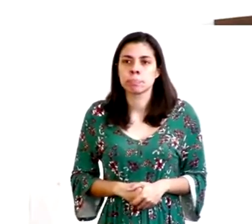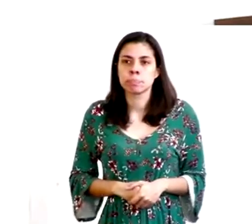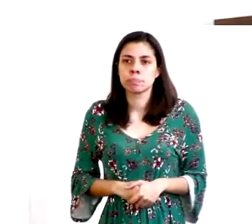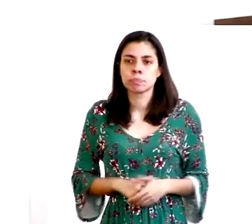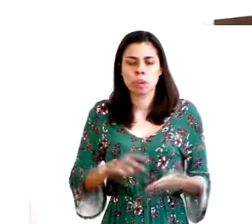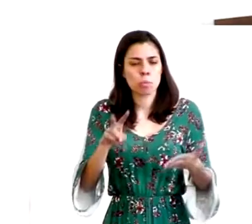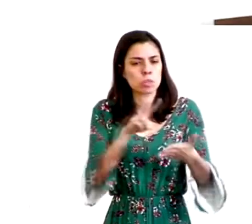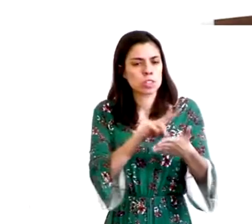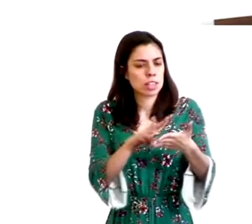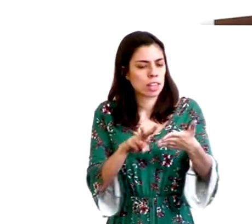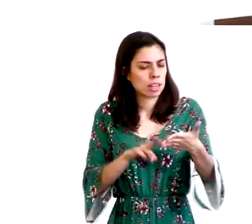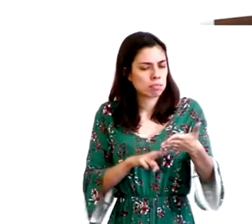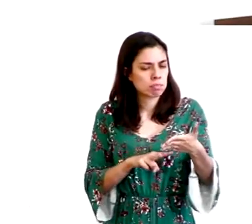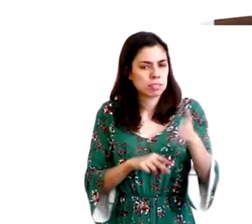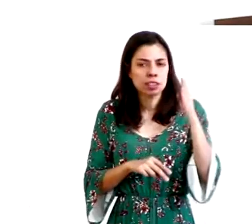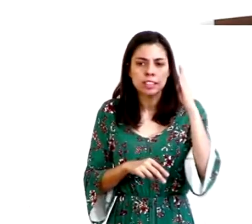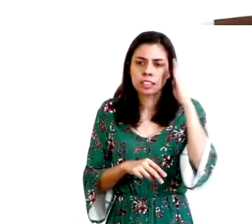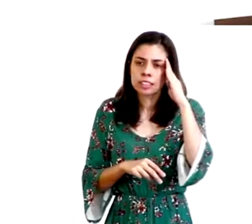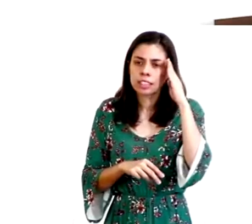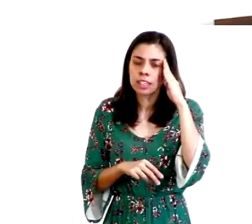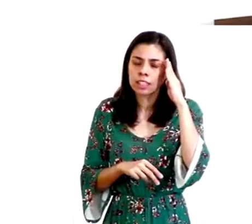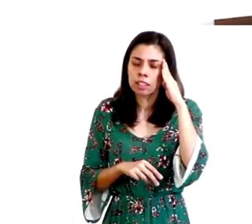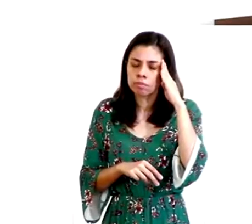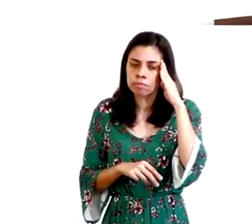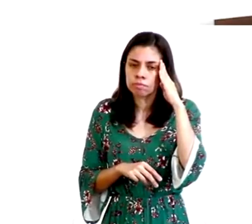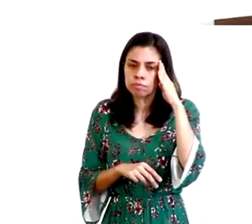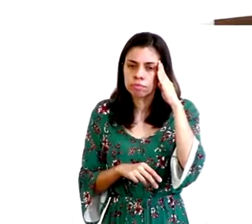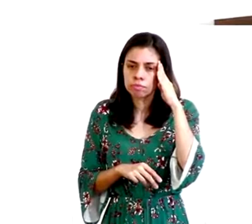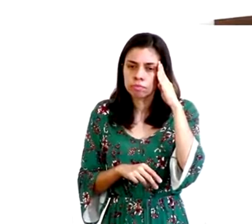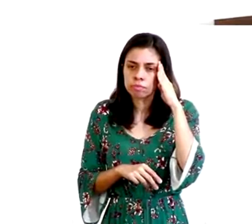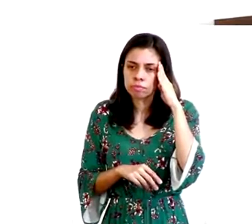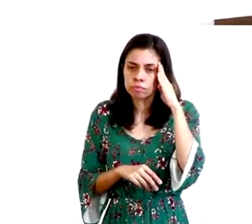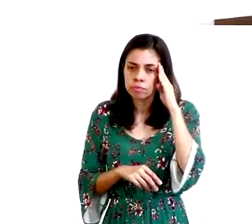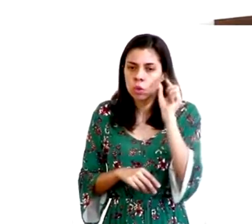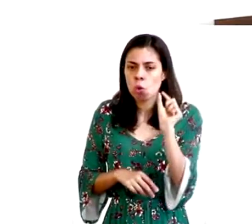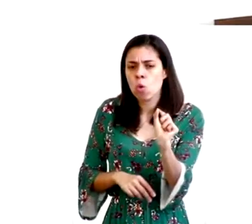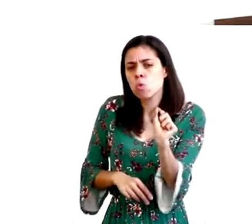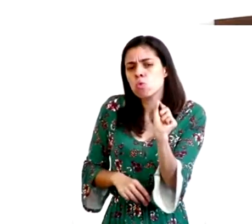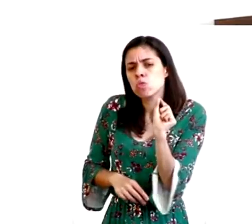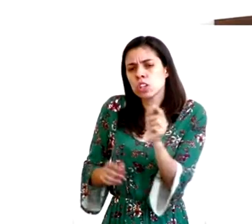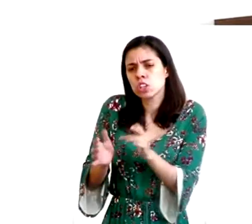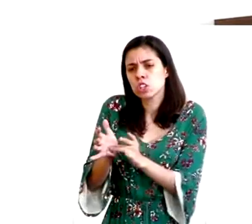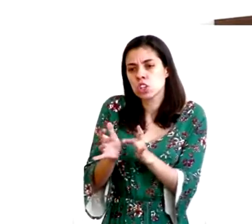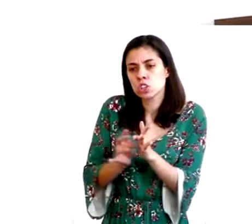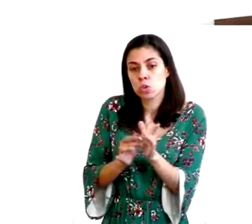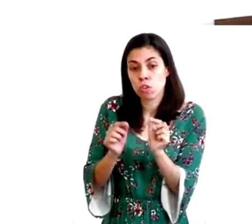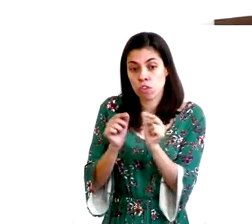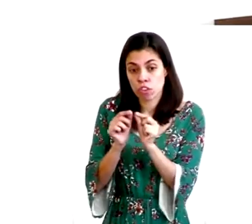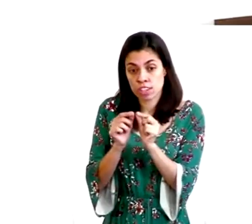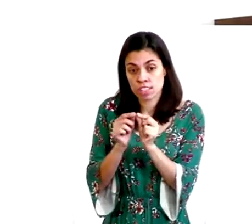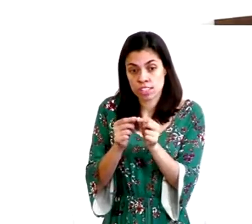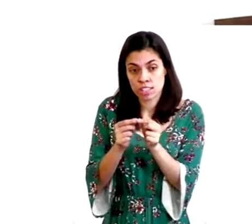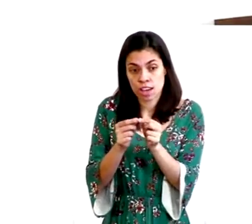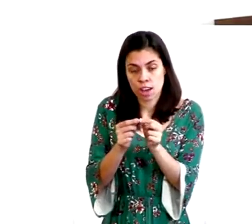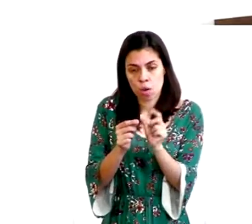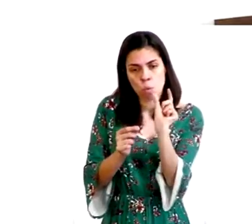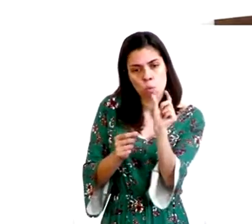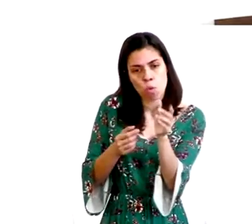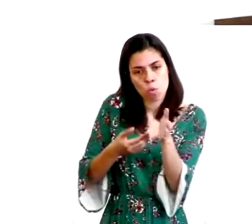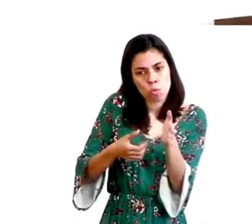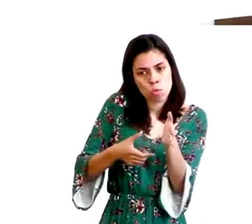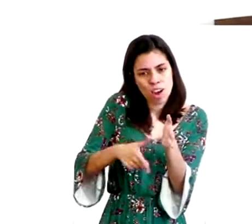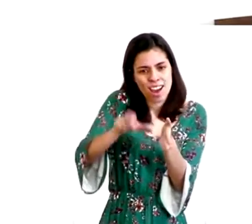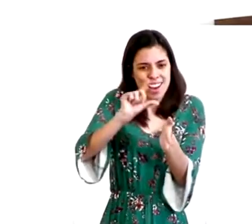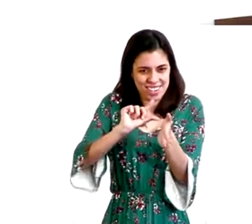que Jesus estava fazendo antes do Sermão do Monte e em cada um dos capítulos deste